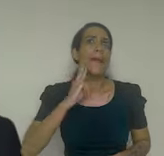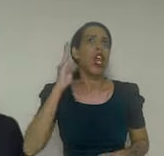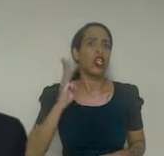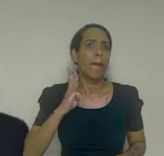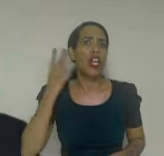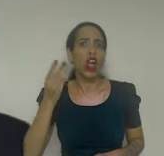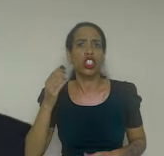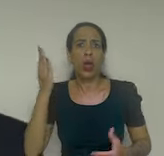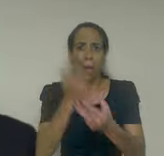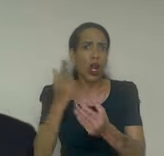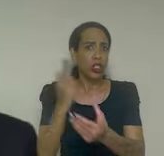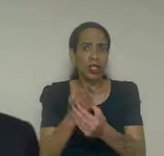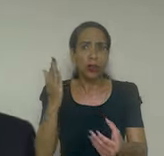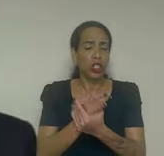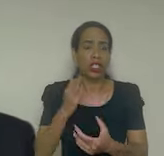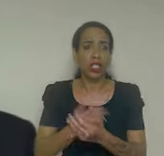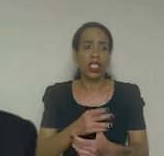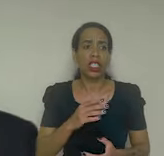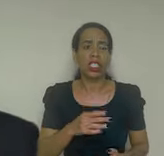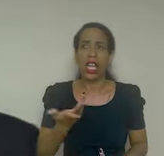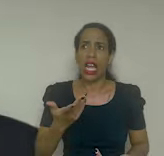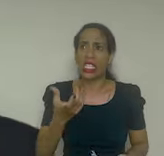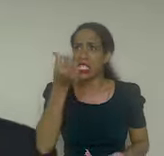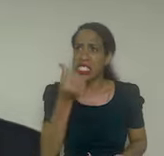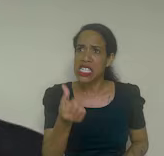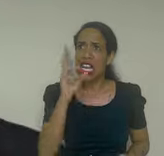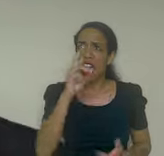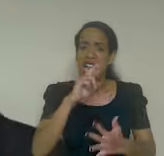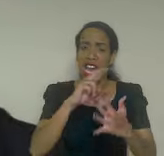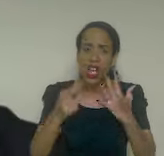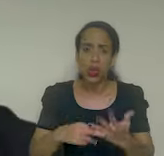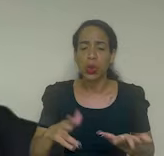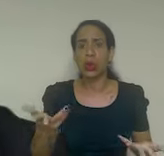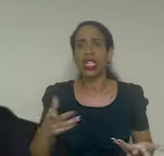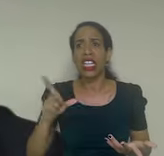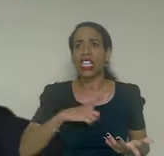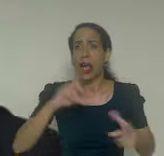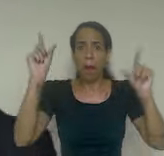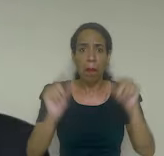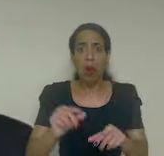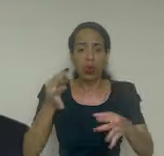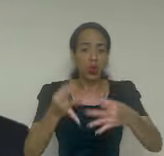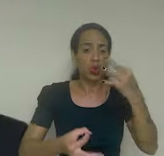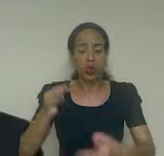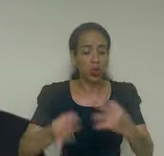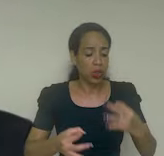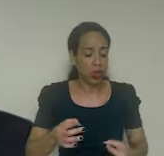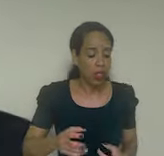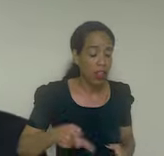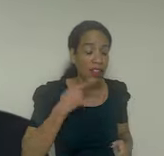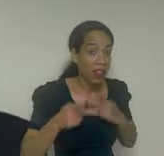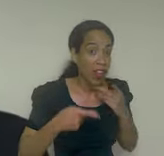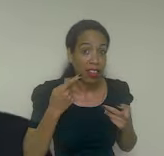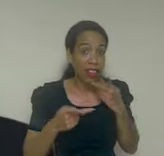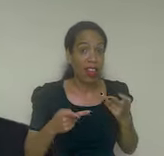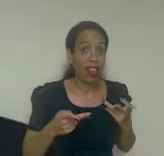e milhões e milhões de processos, né, com escassez de recursos, poucos juízes, não temos muitos juízes, temos poucos juízes, ao contrário do que é dito por